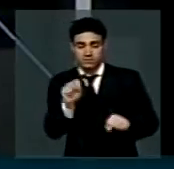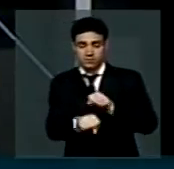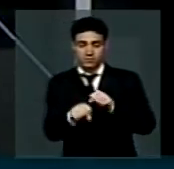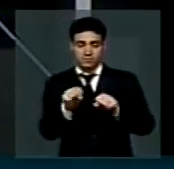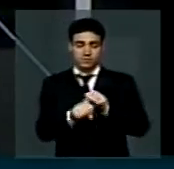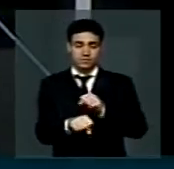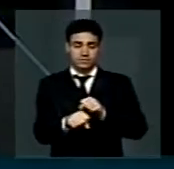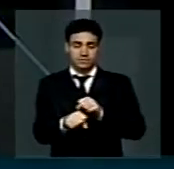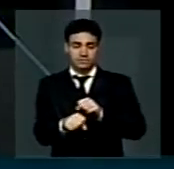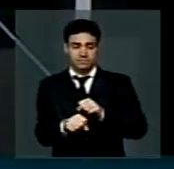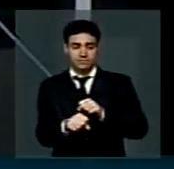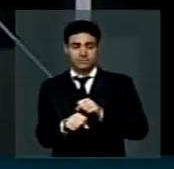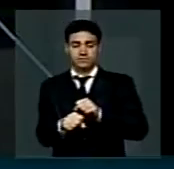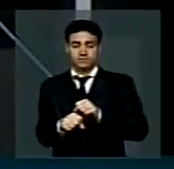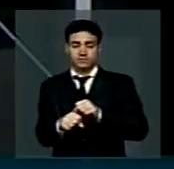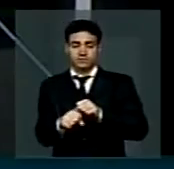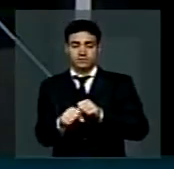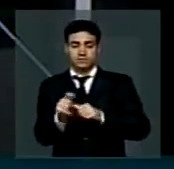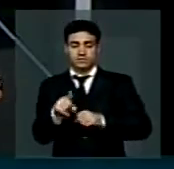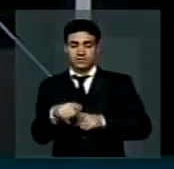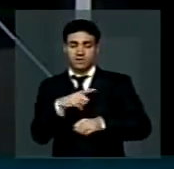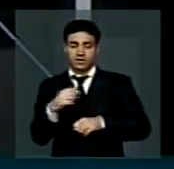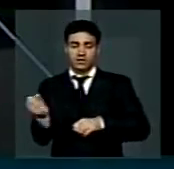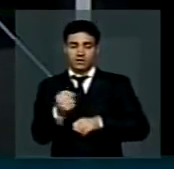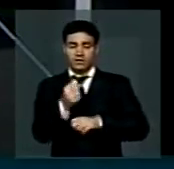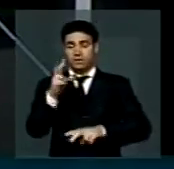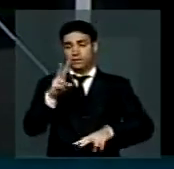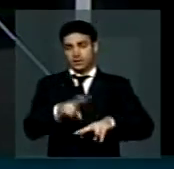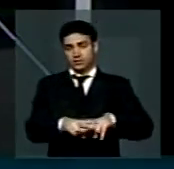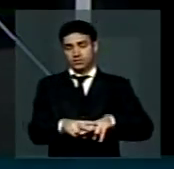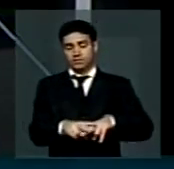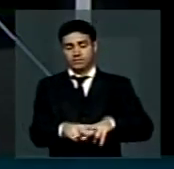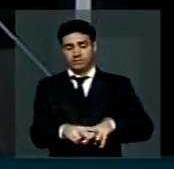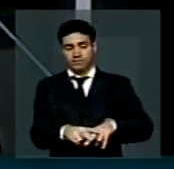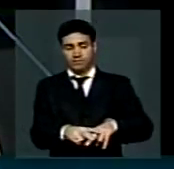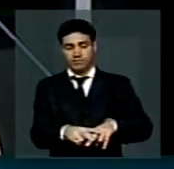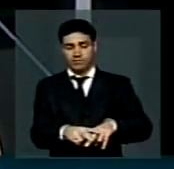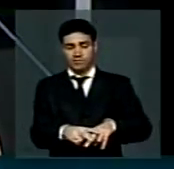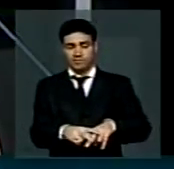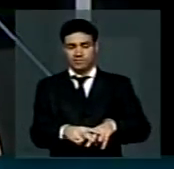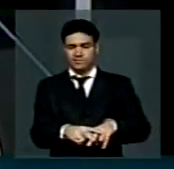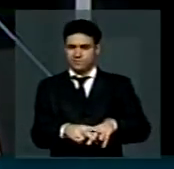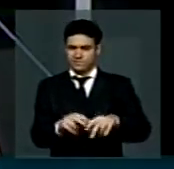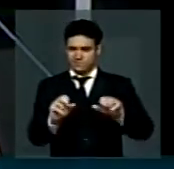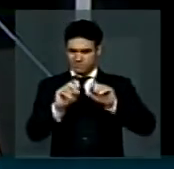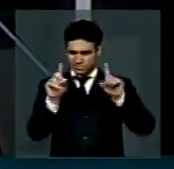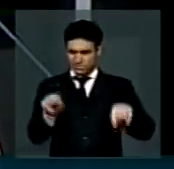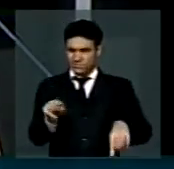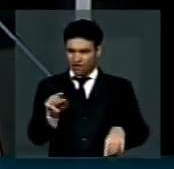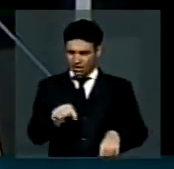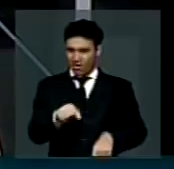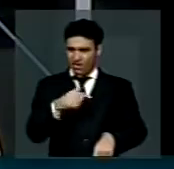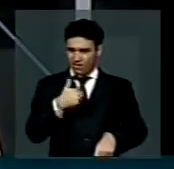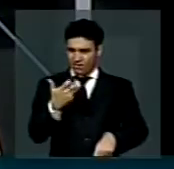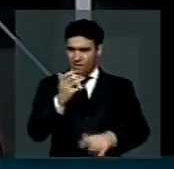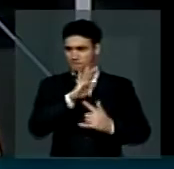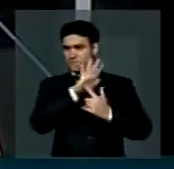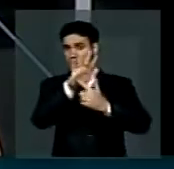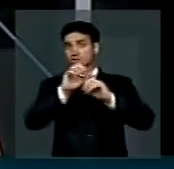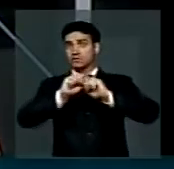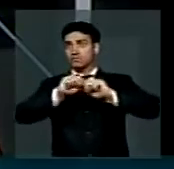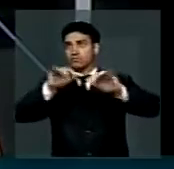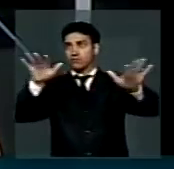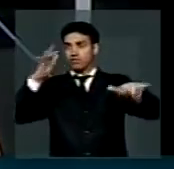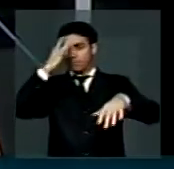homicídios cumpram pena em regime fechado. Será que essa imagem que queremos passar para